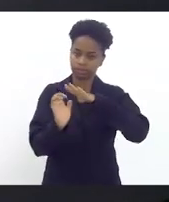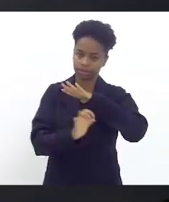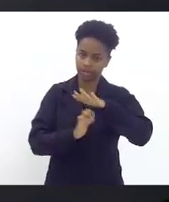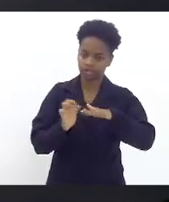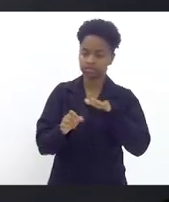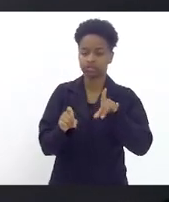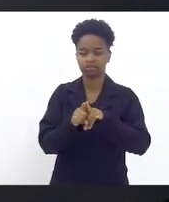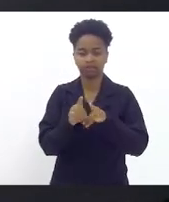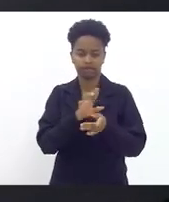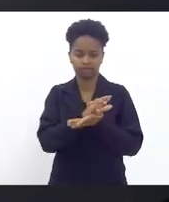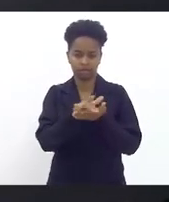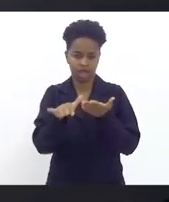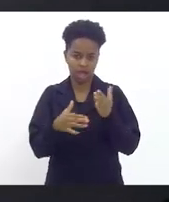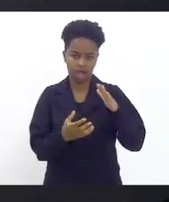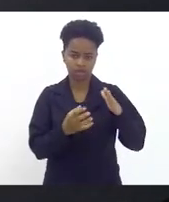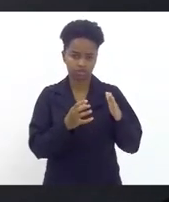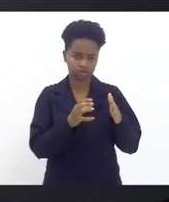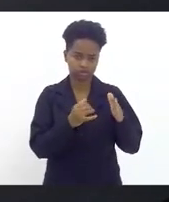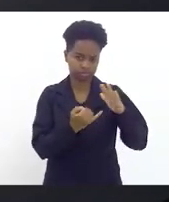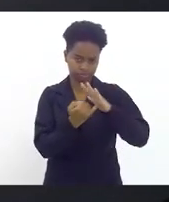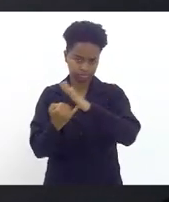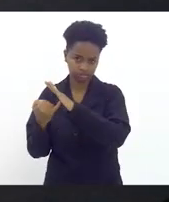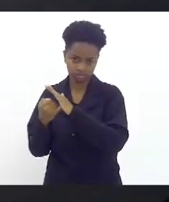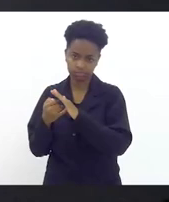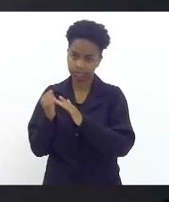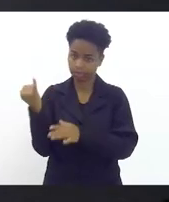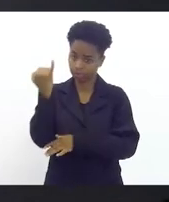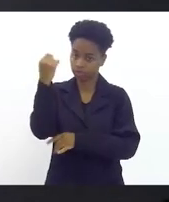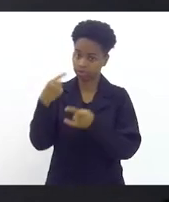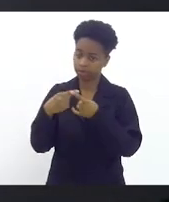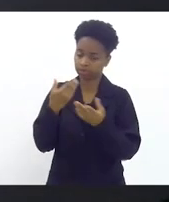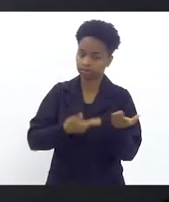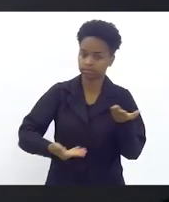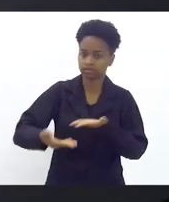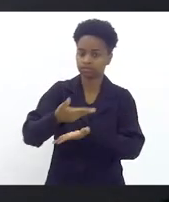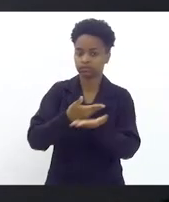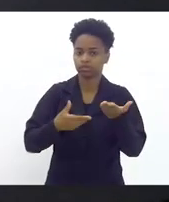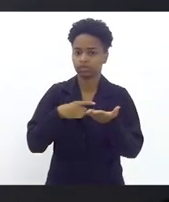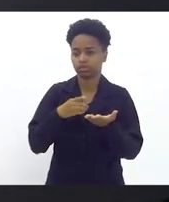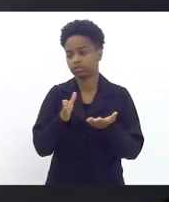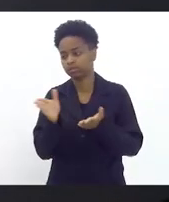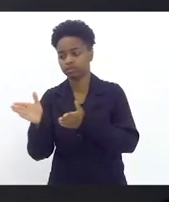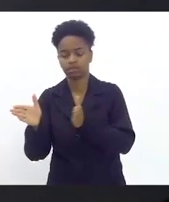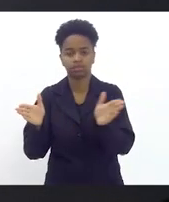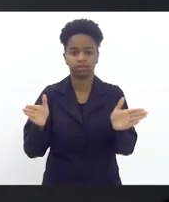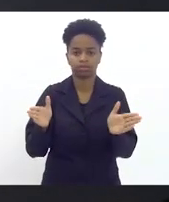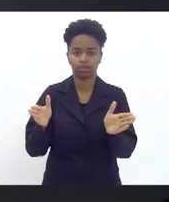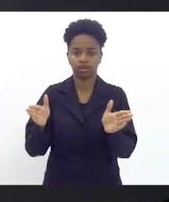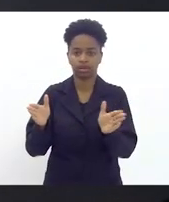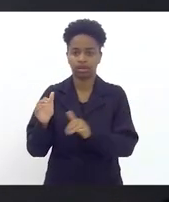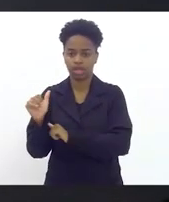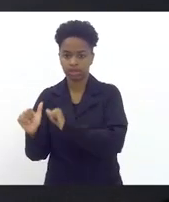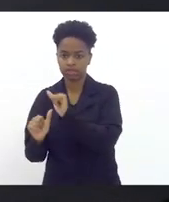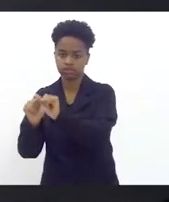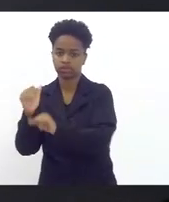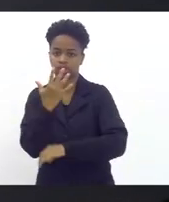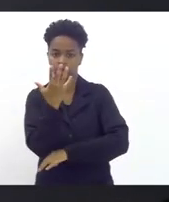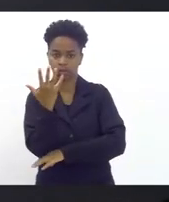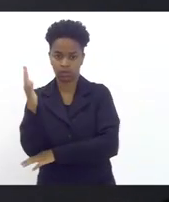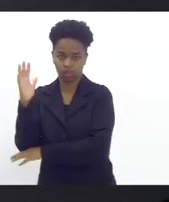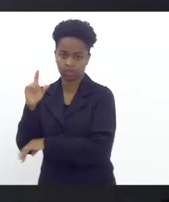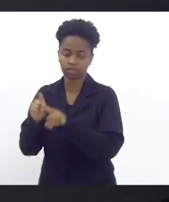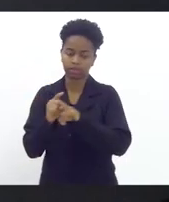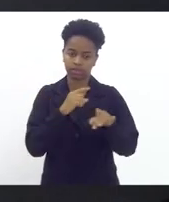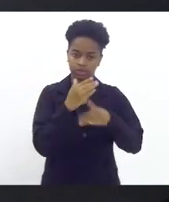cooperativas Então realmente é um fórum muito importante que é dialoga com os dois pontos a restauração ecológica e o desenvolvimento